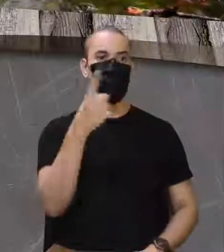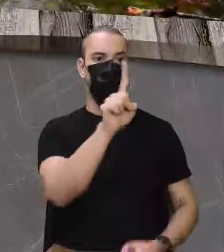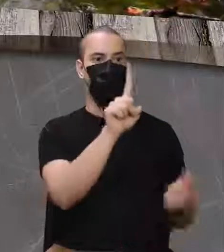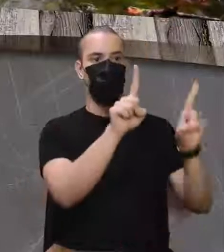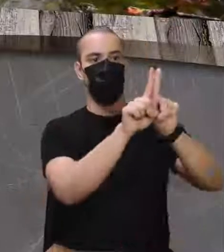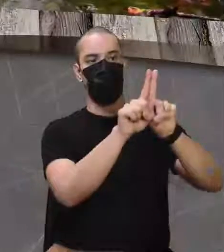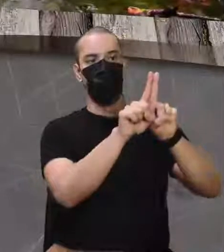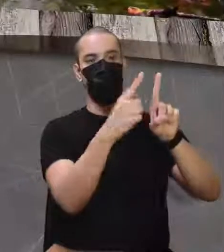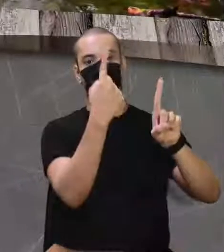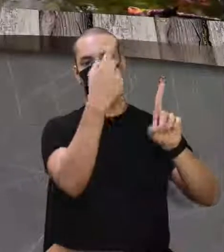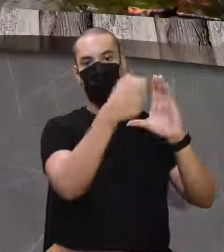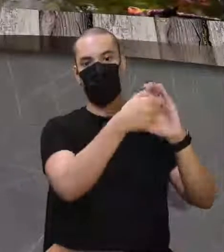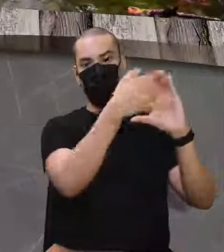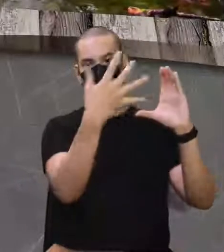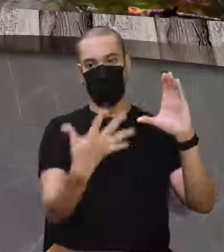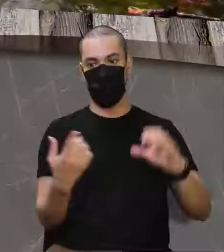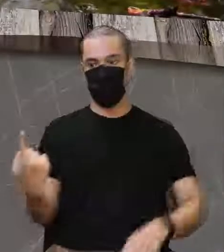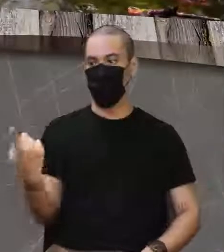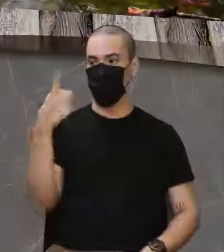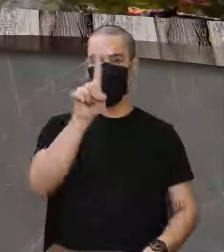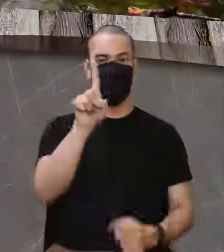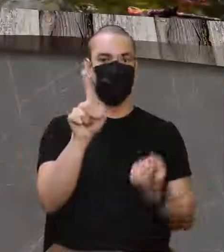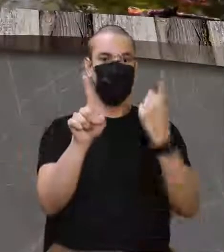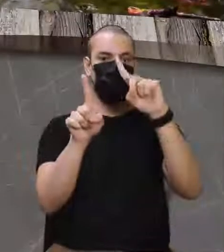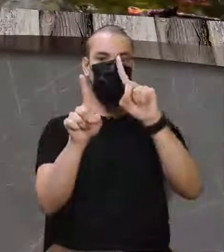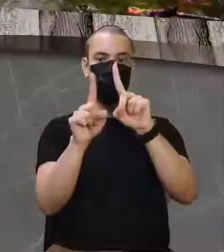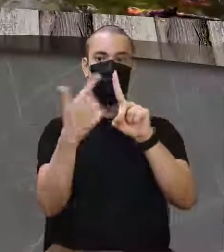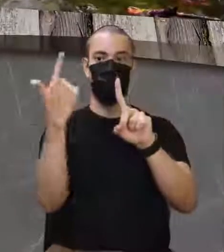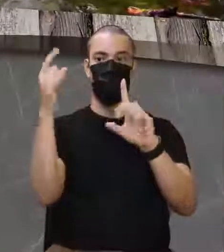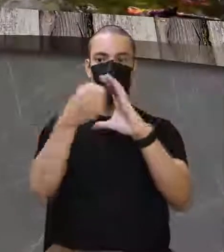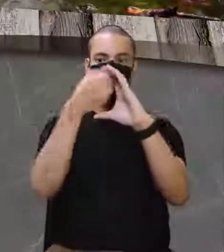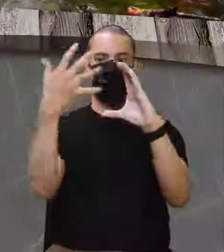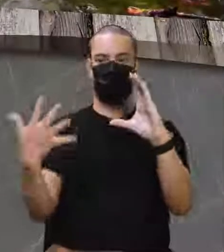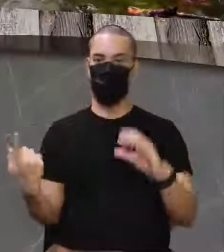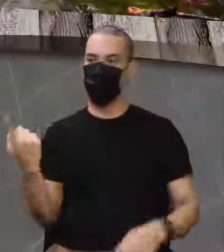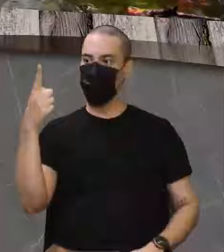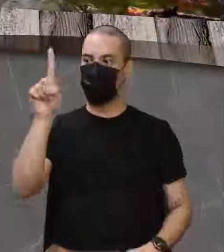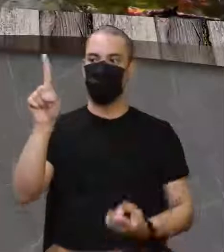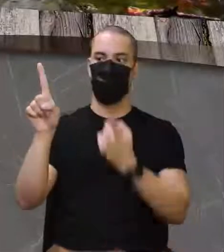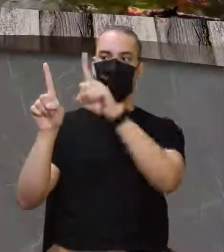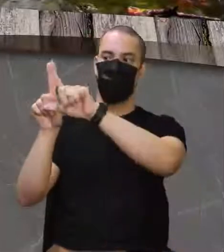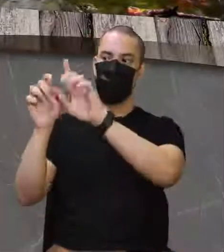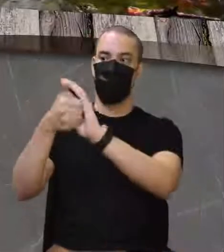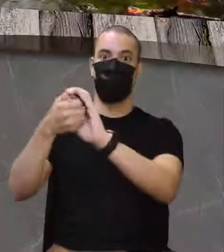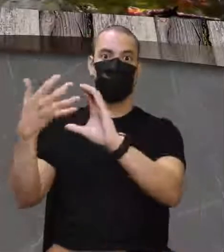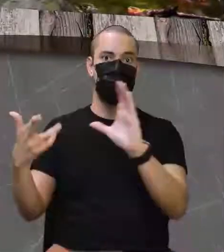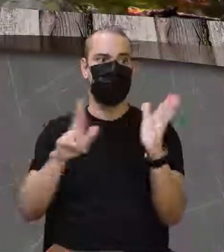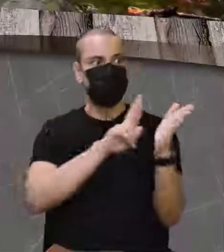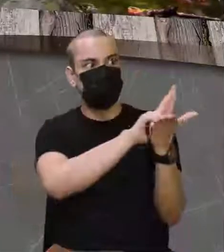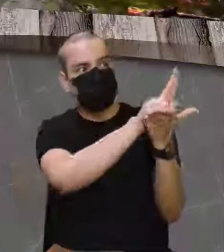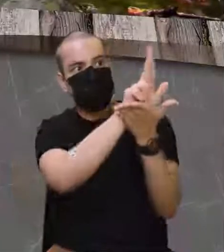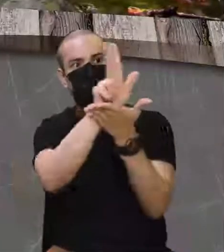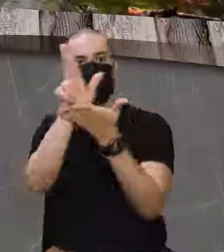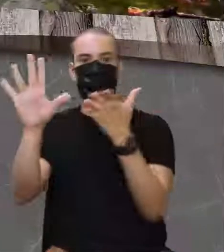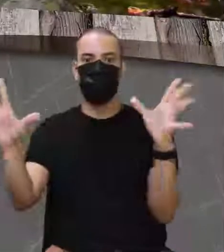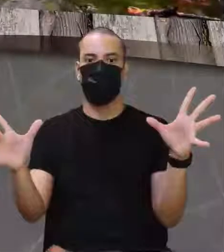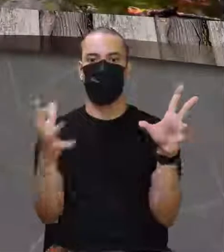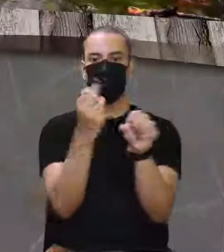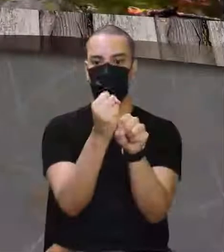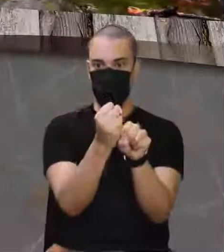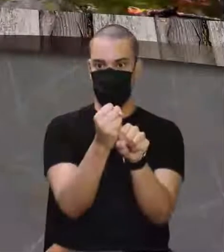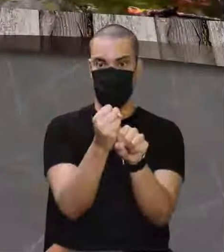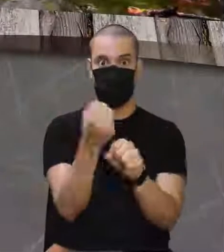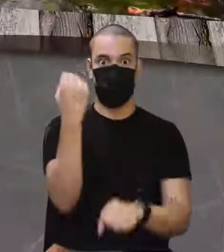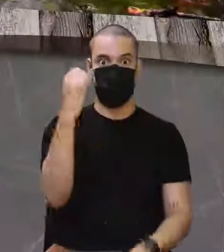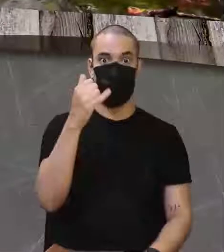vão ter cromossomos que vão ficar lado a lado, vários alelos ali formando determinadas características. Se